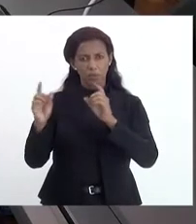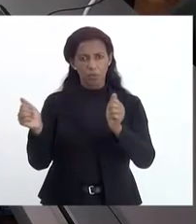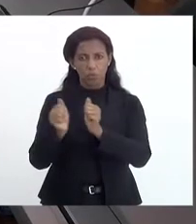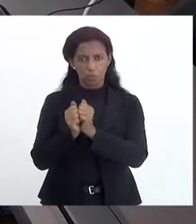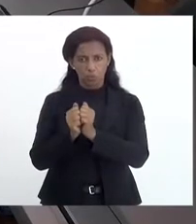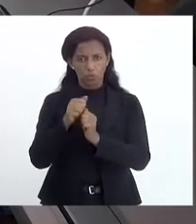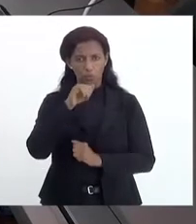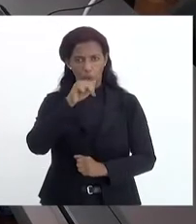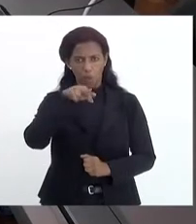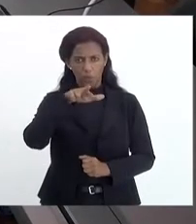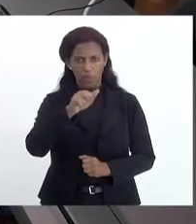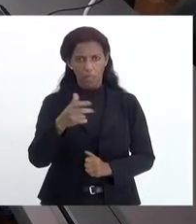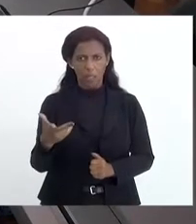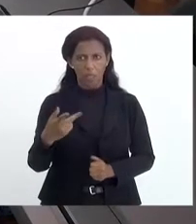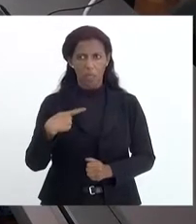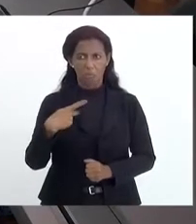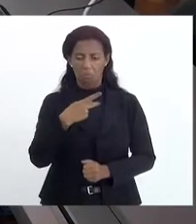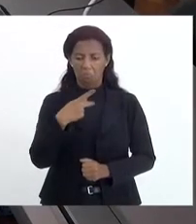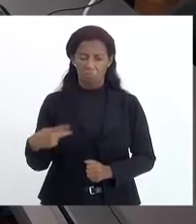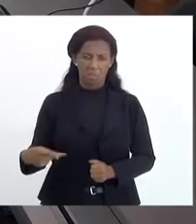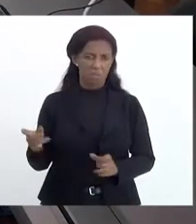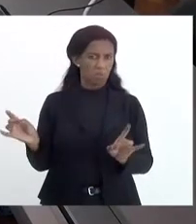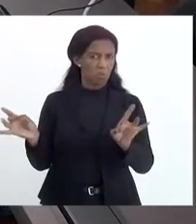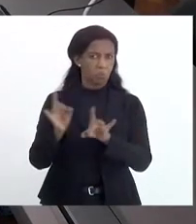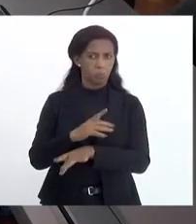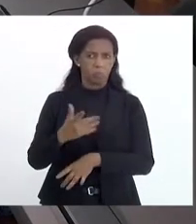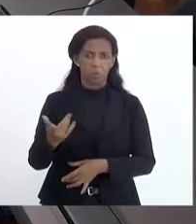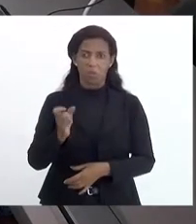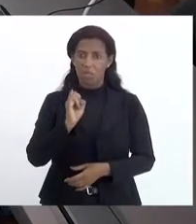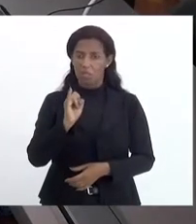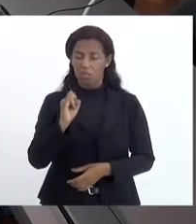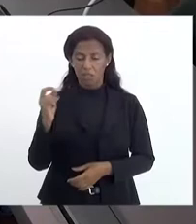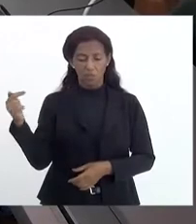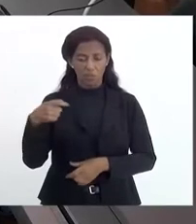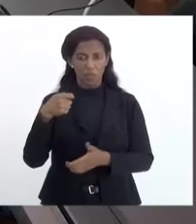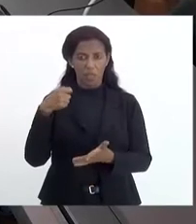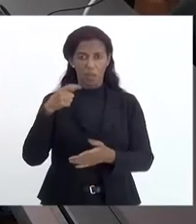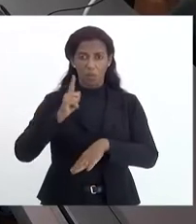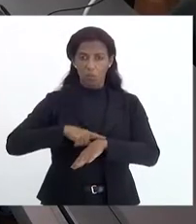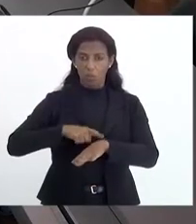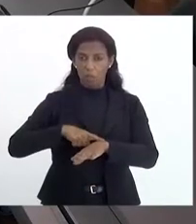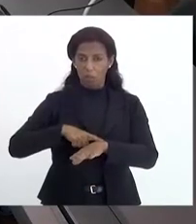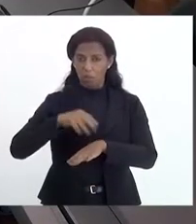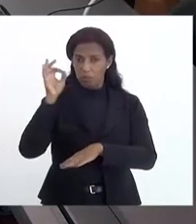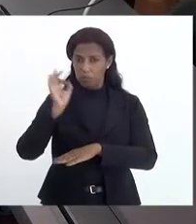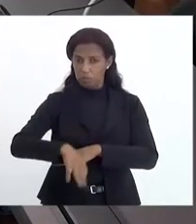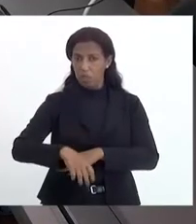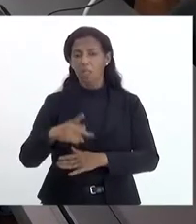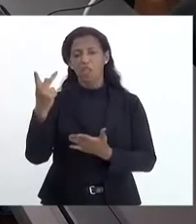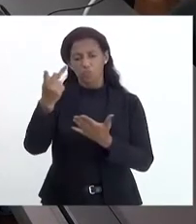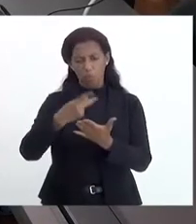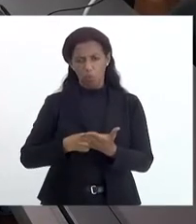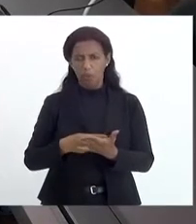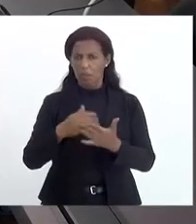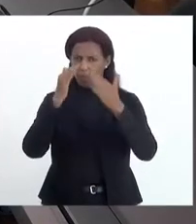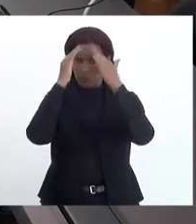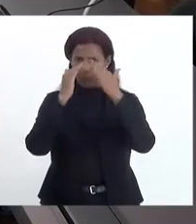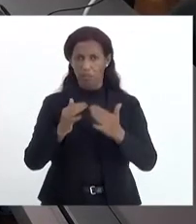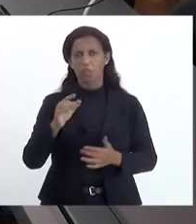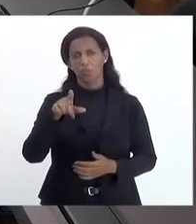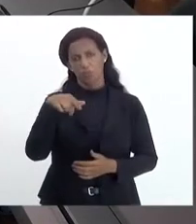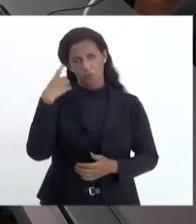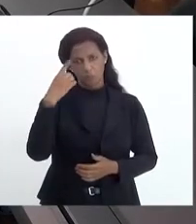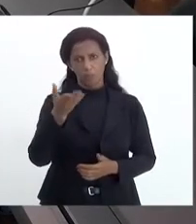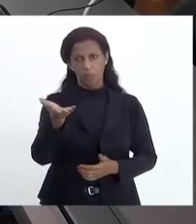não é difícil, o presidente está à disposição. Se não vier no prazo regimental, nós colocamos na pauta de qualquer maneira, em respeito à deputada